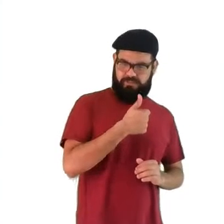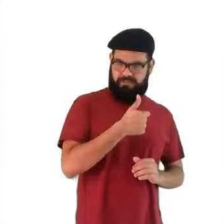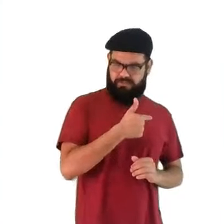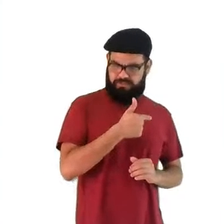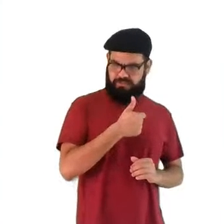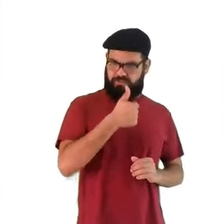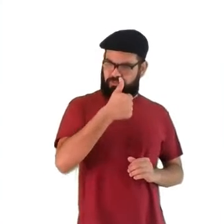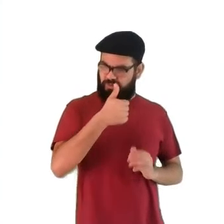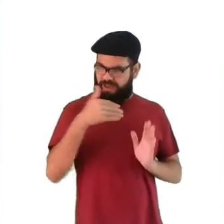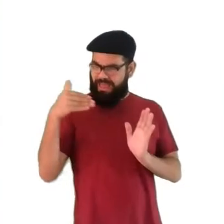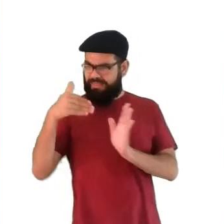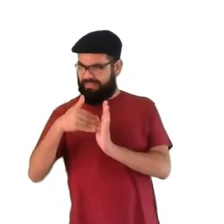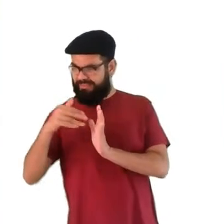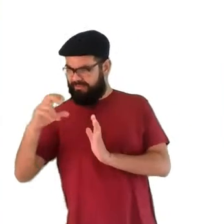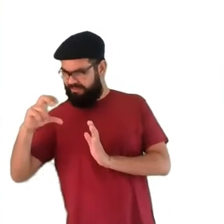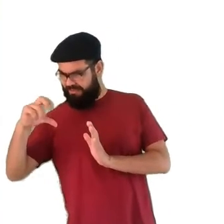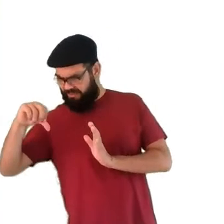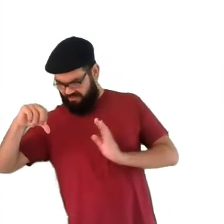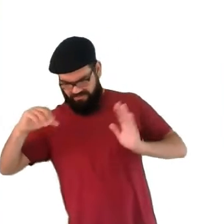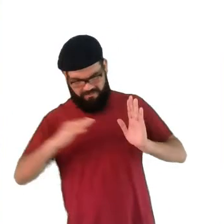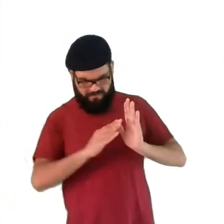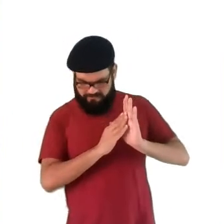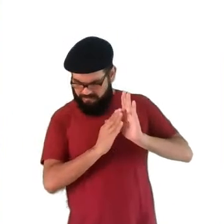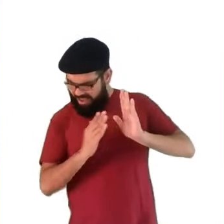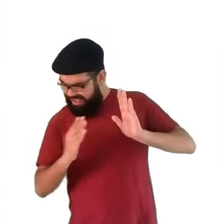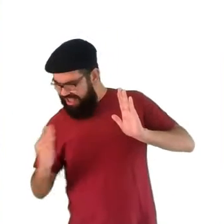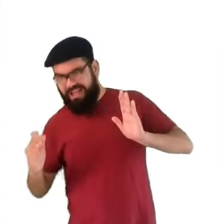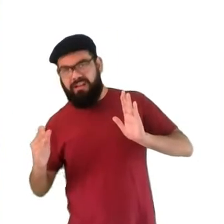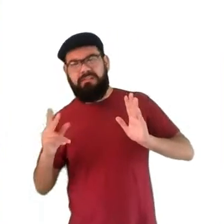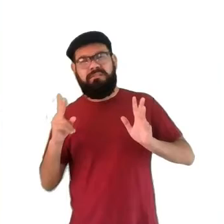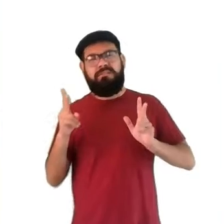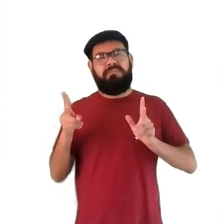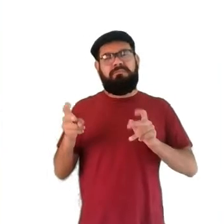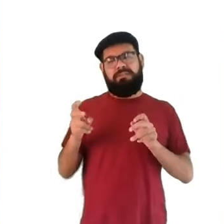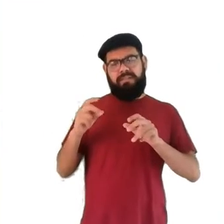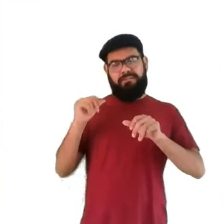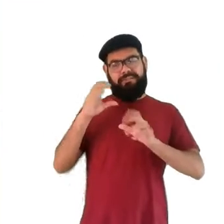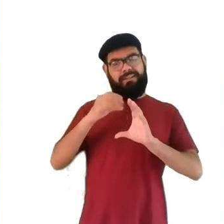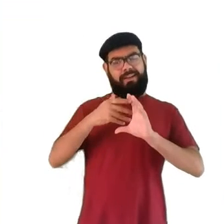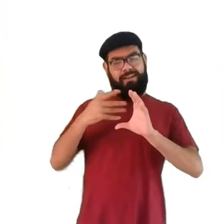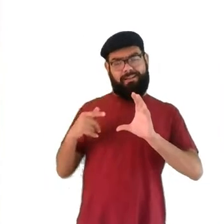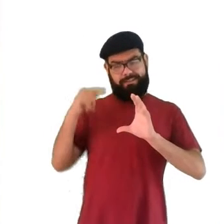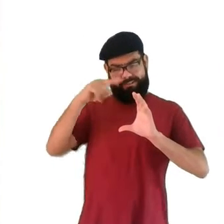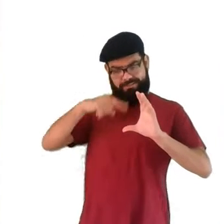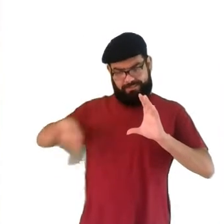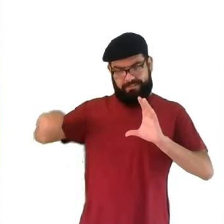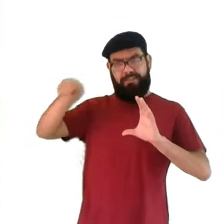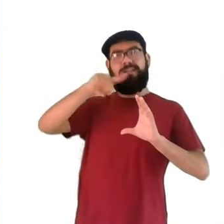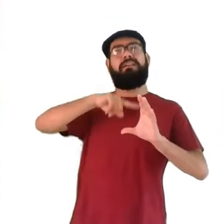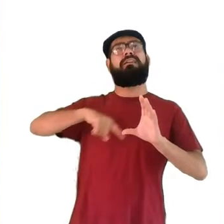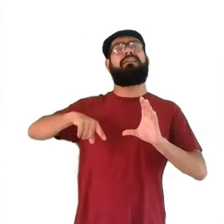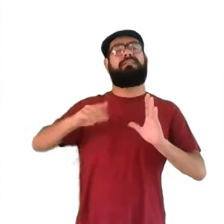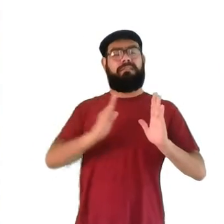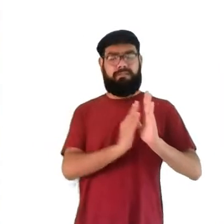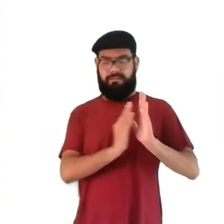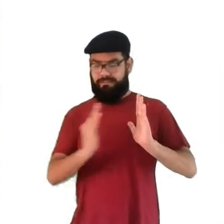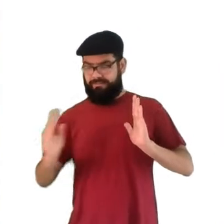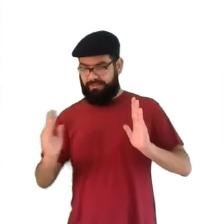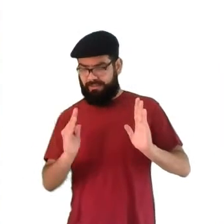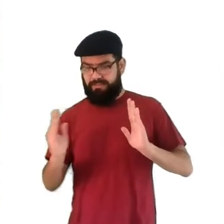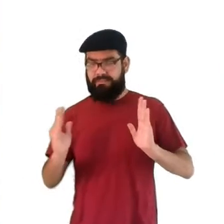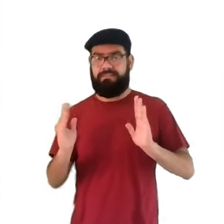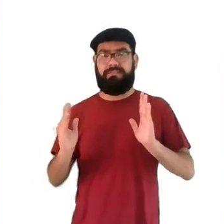de idade. O que a gente percebe de característica dessa fase, além da questão da cronologia, né, da